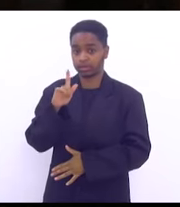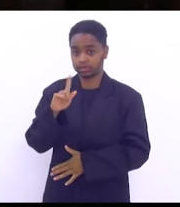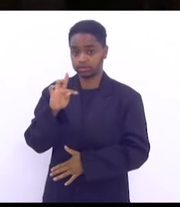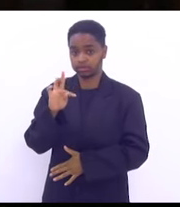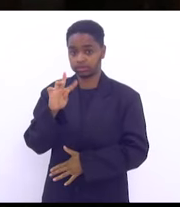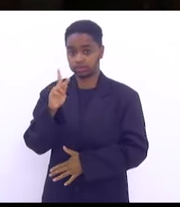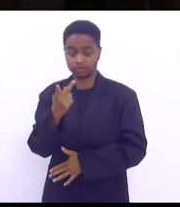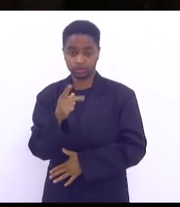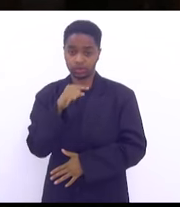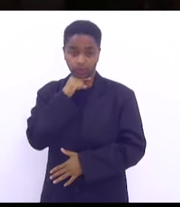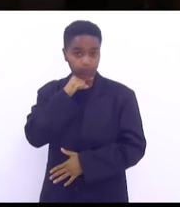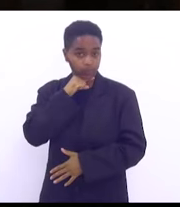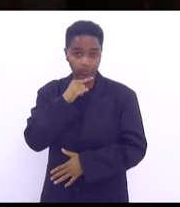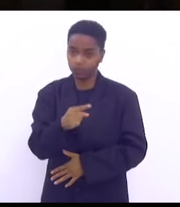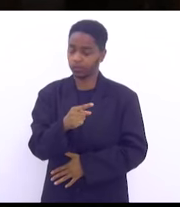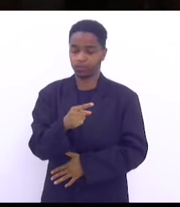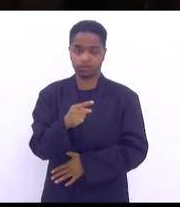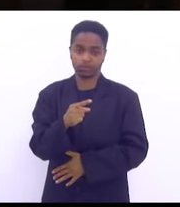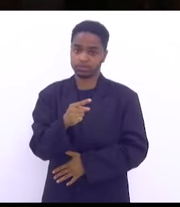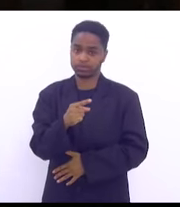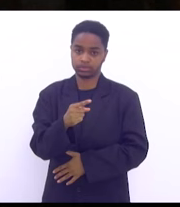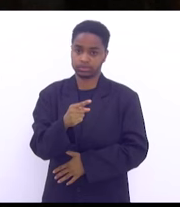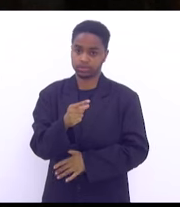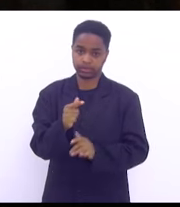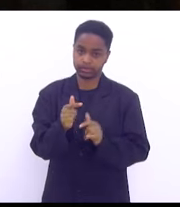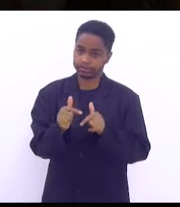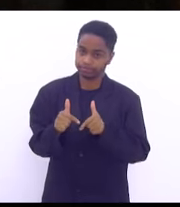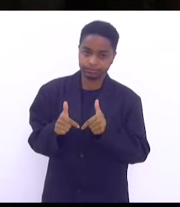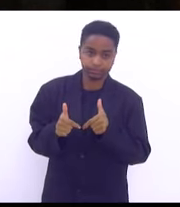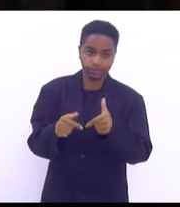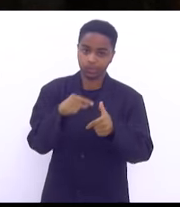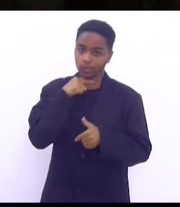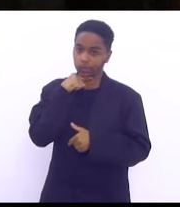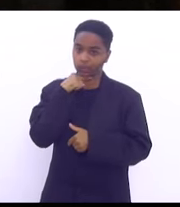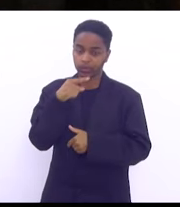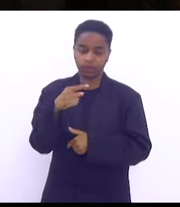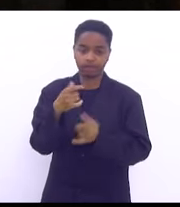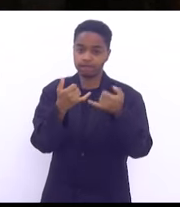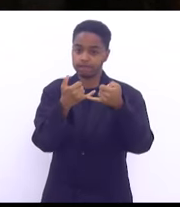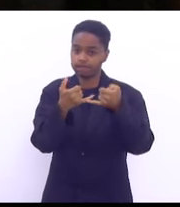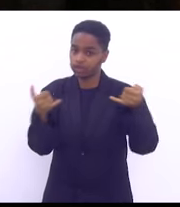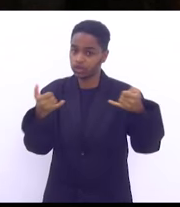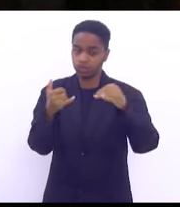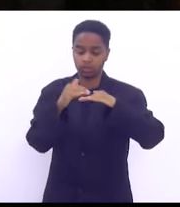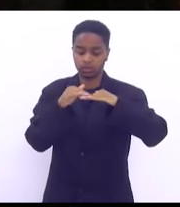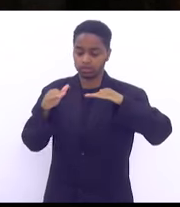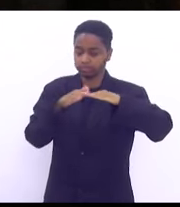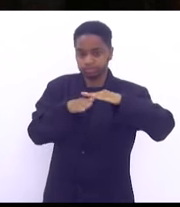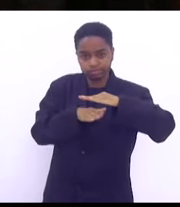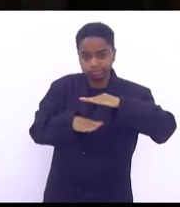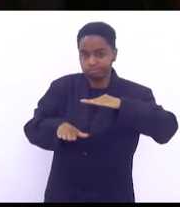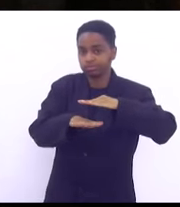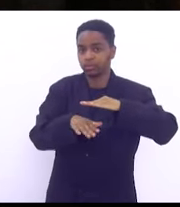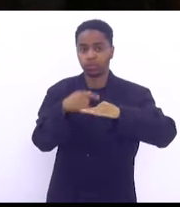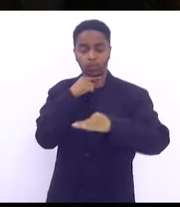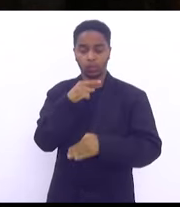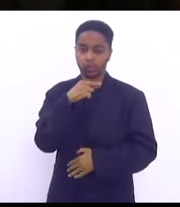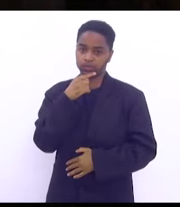não consegue colocar a sua fiação subterrânea. Está na hora